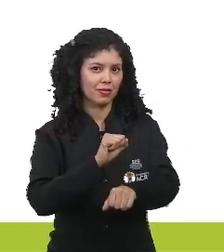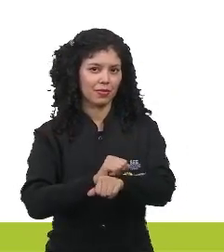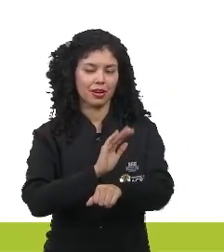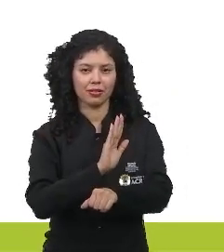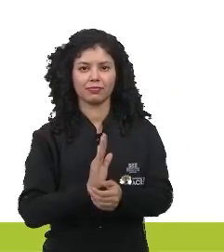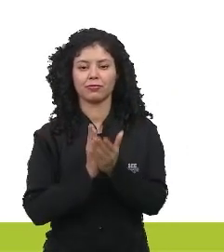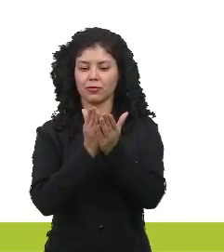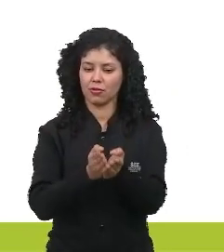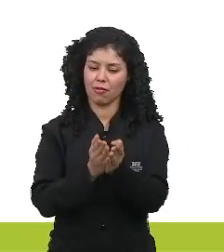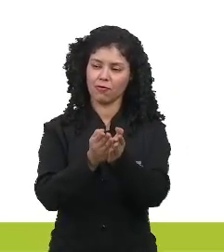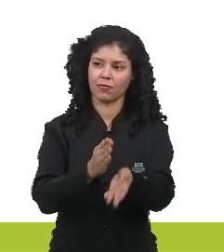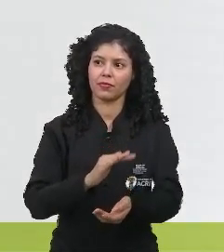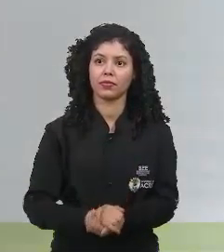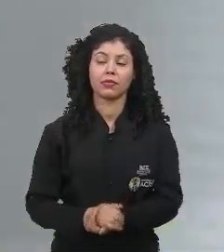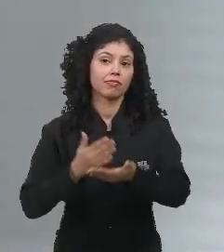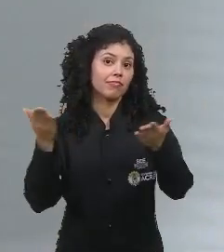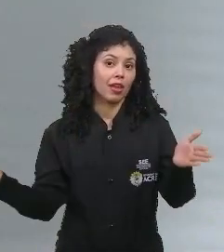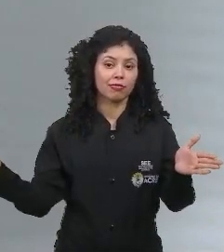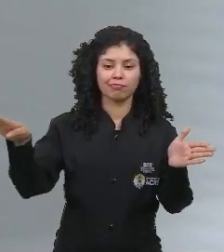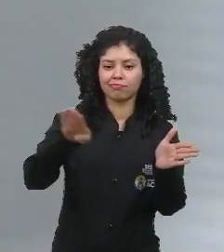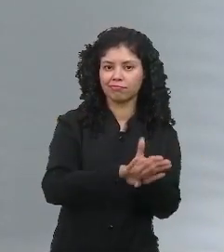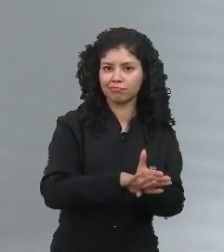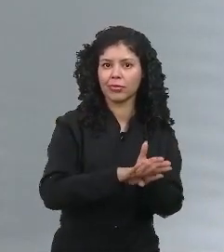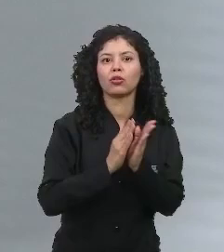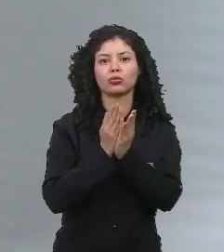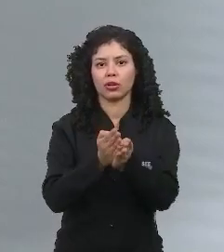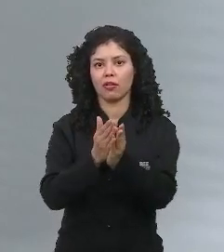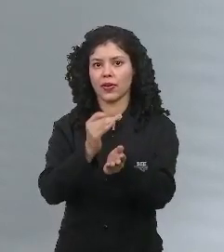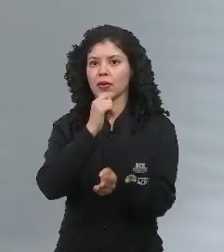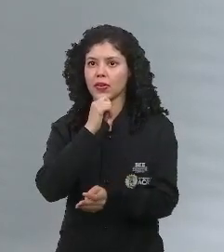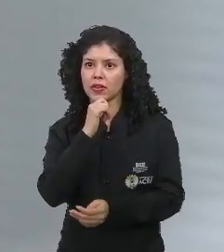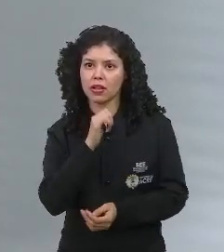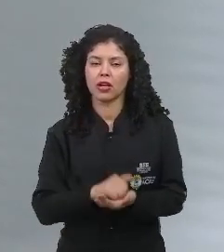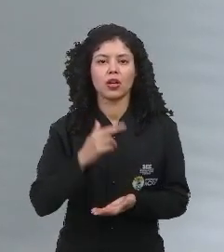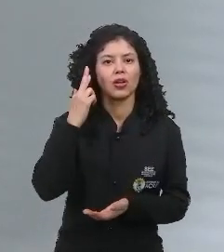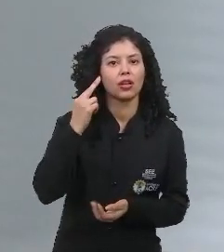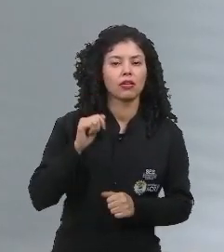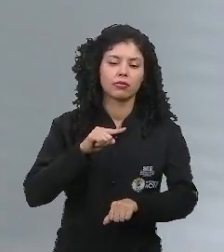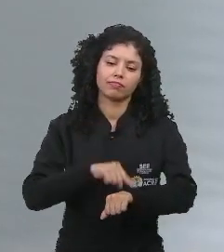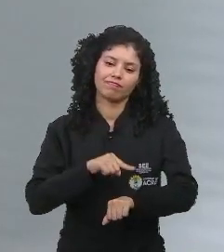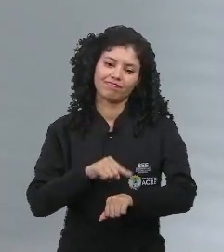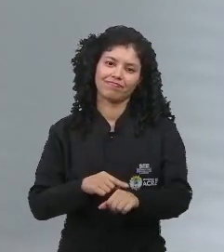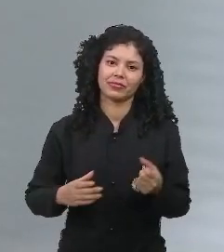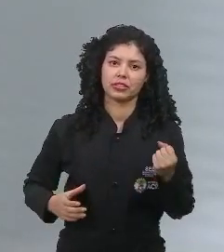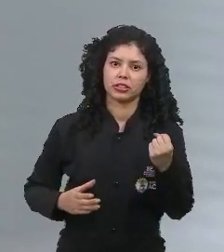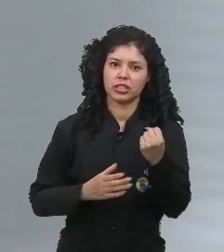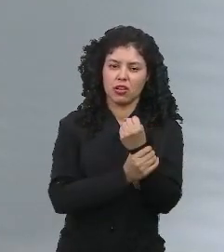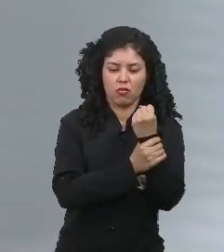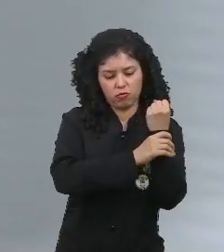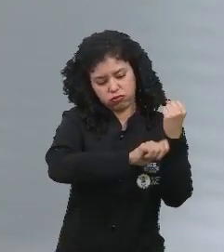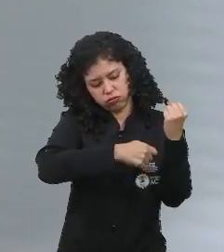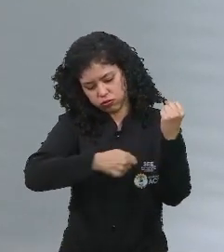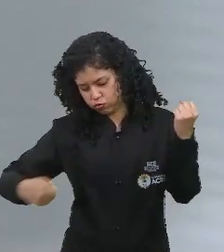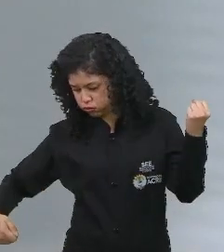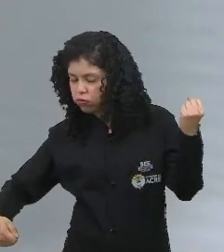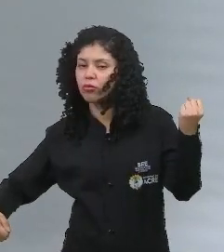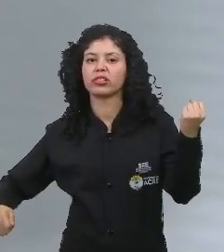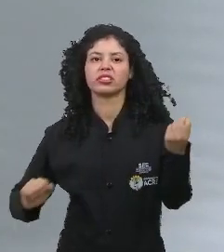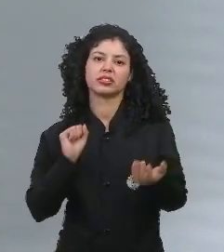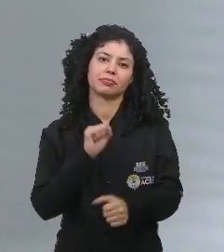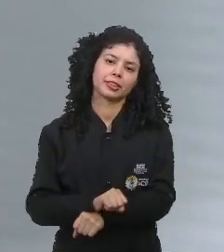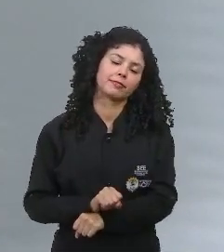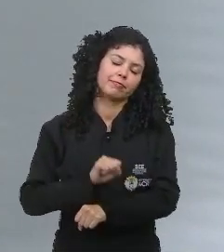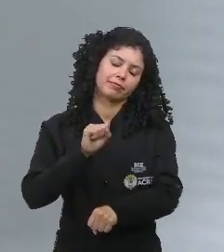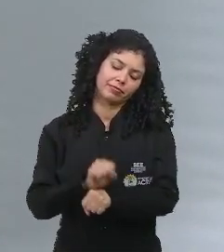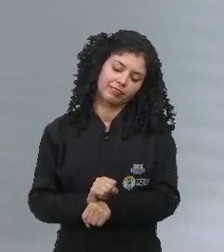navio. Gente, isso era uma coisa muito comum. Eles ficavam ali amarrados na praia, esperando as